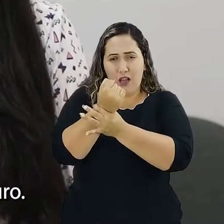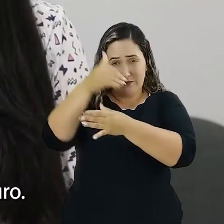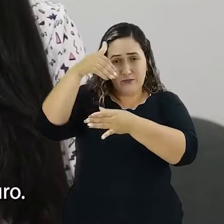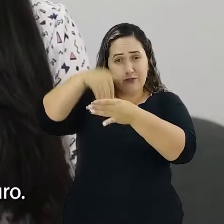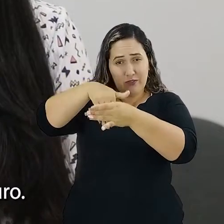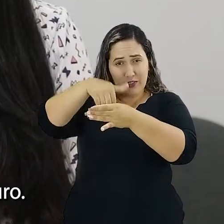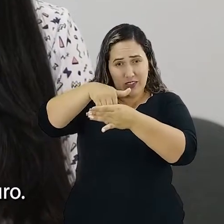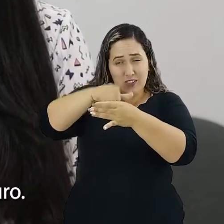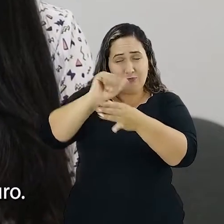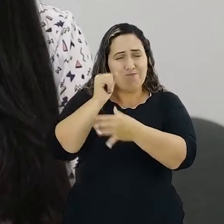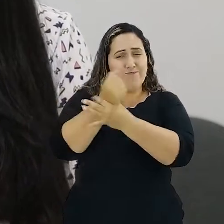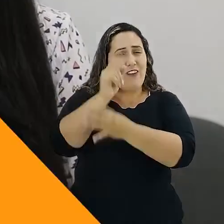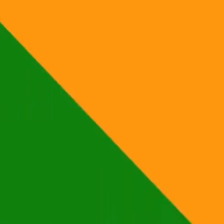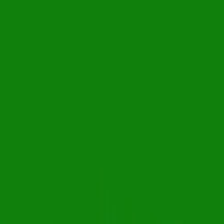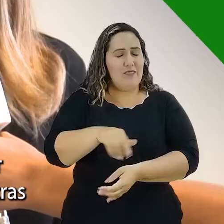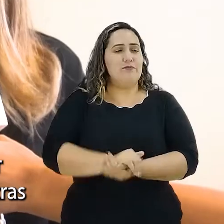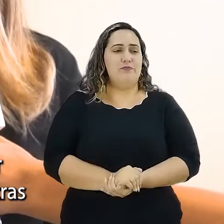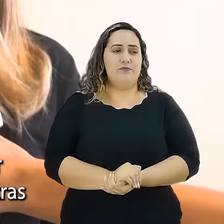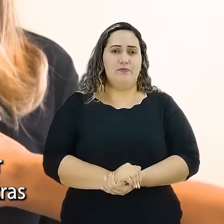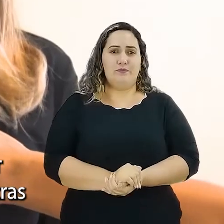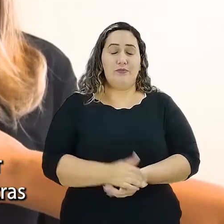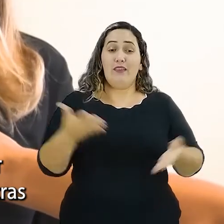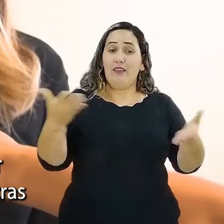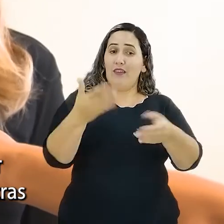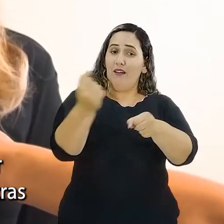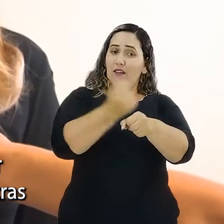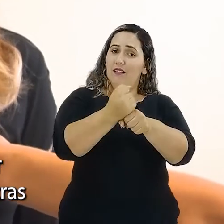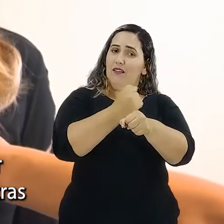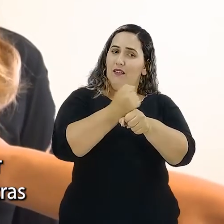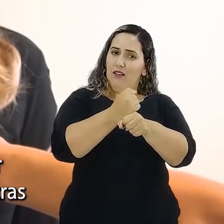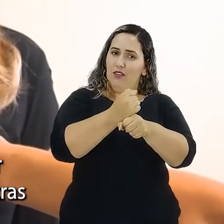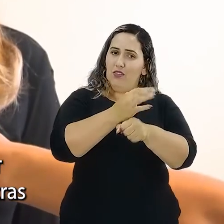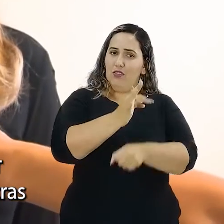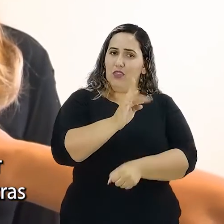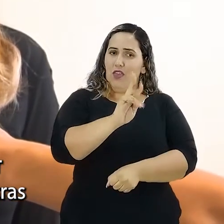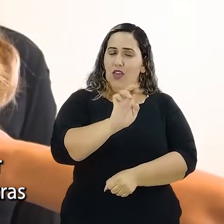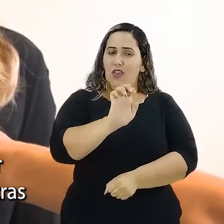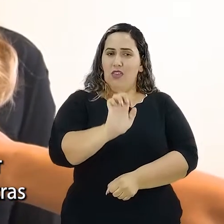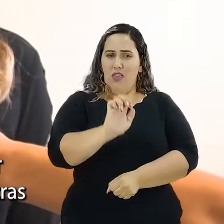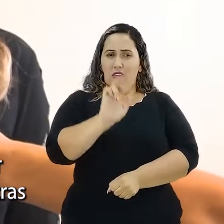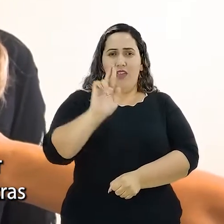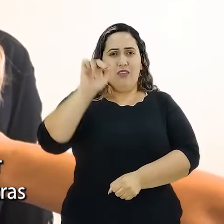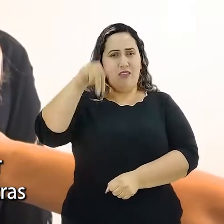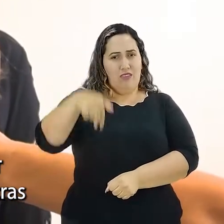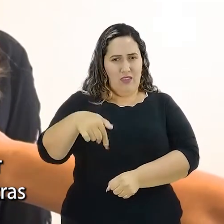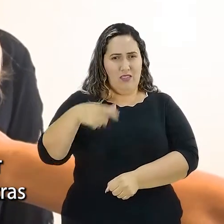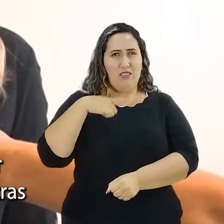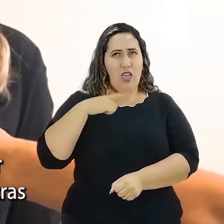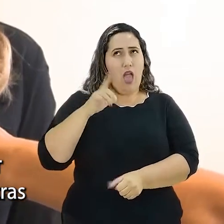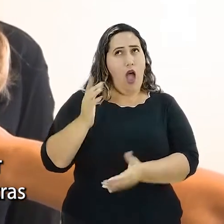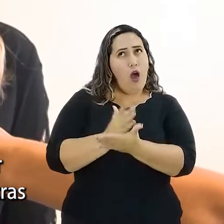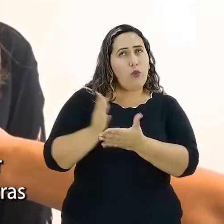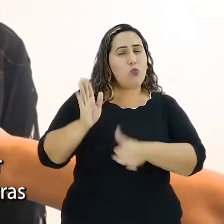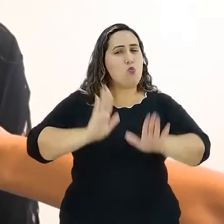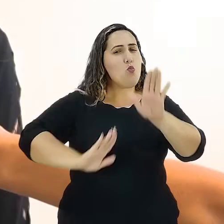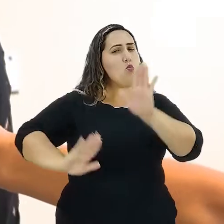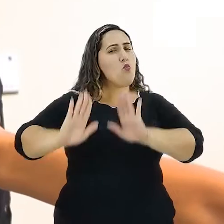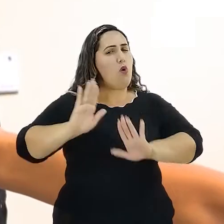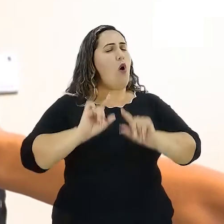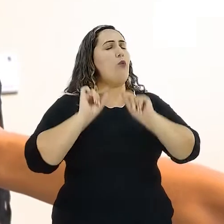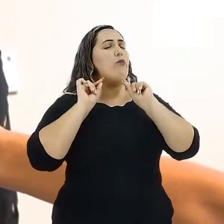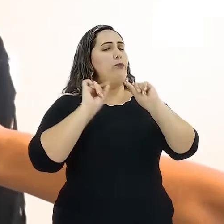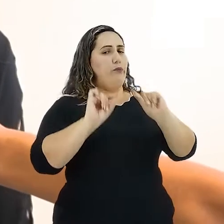processo eleitoral é seguro. Para esse ano, o Tribunal Superior Eleitoral tomou alguns cuidados extras,